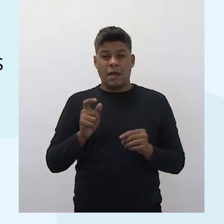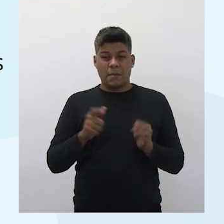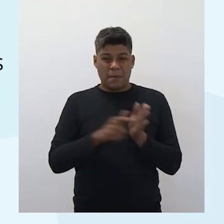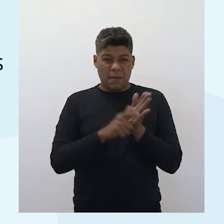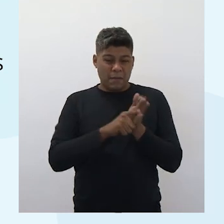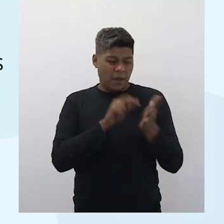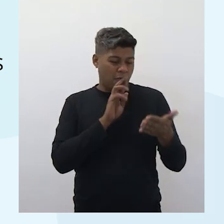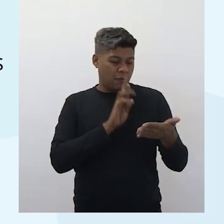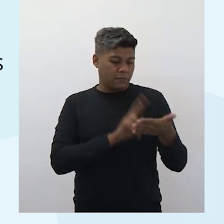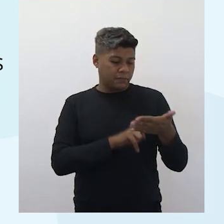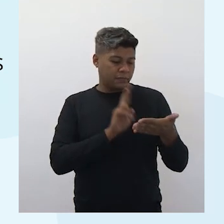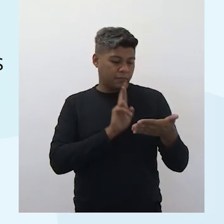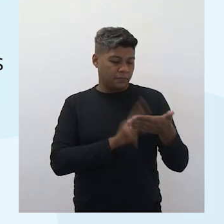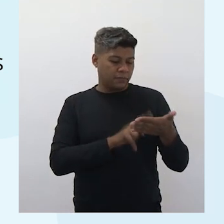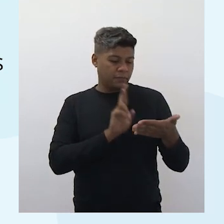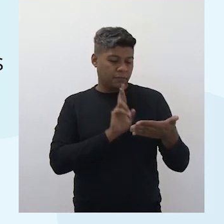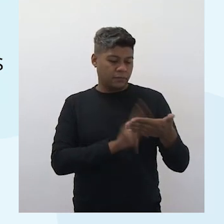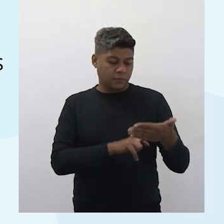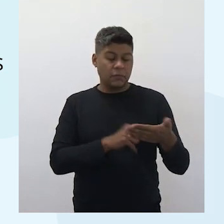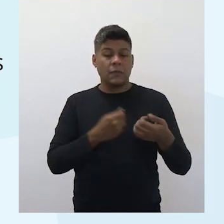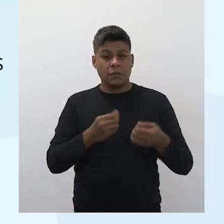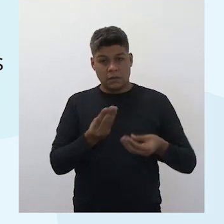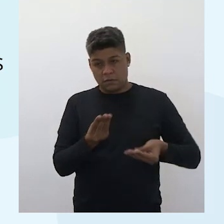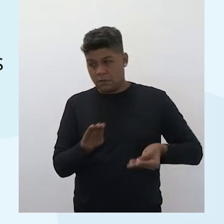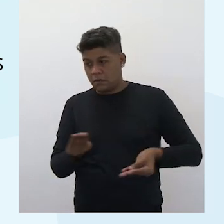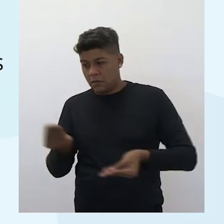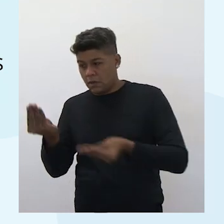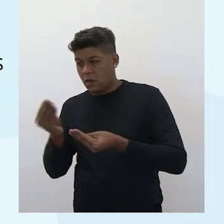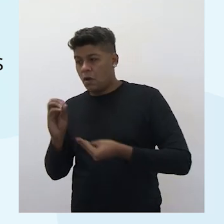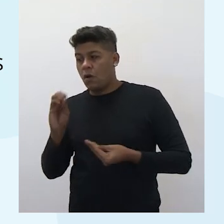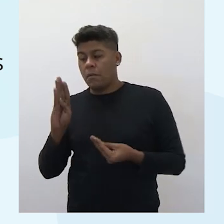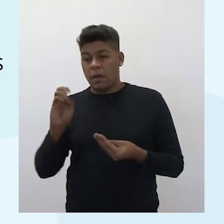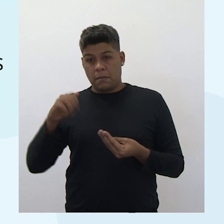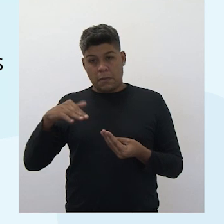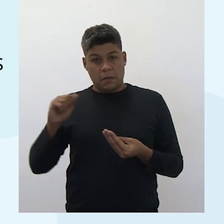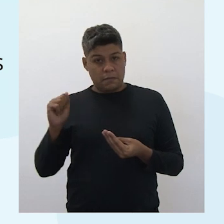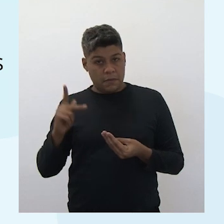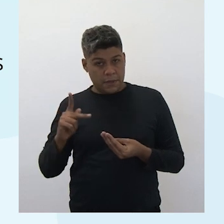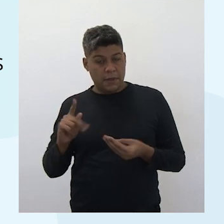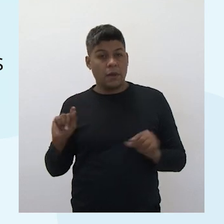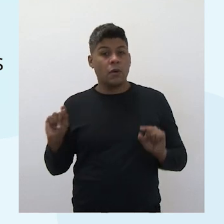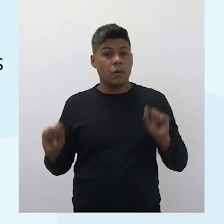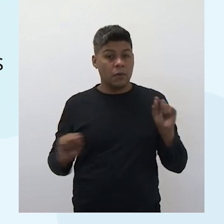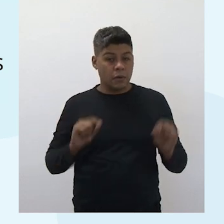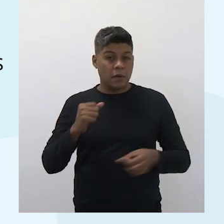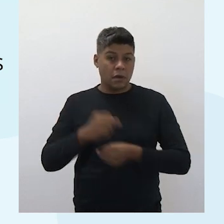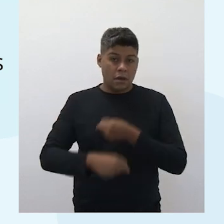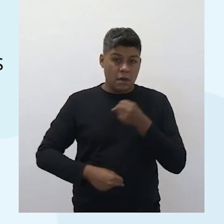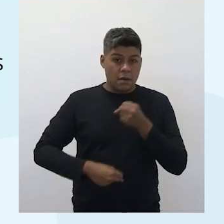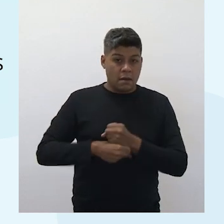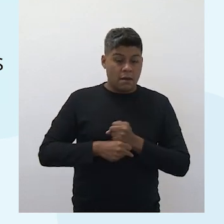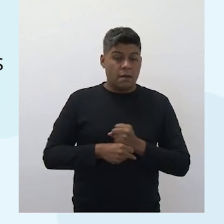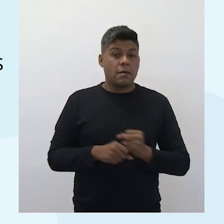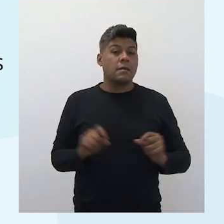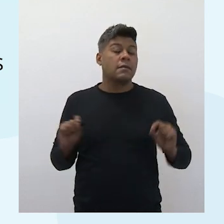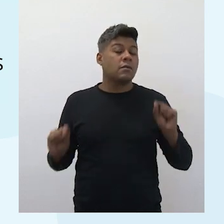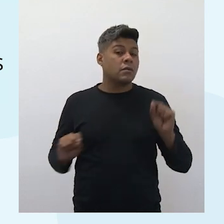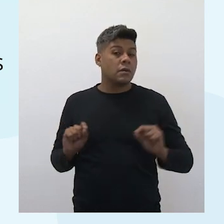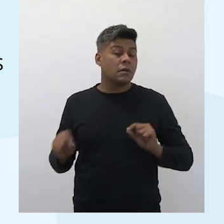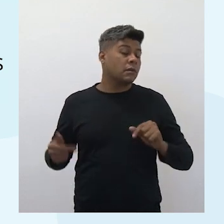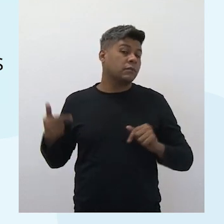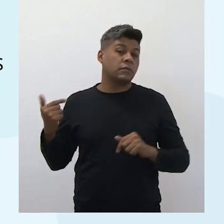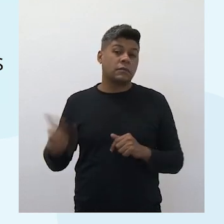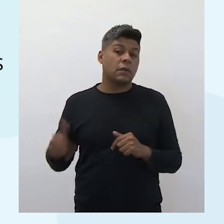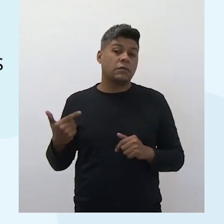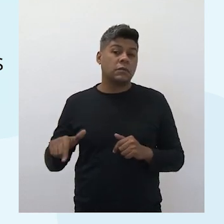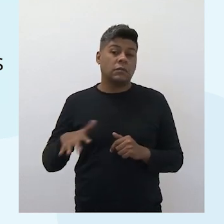cartões respostas dos alunos classificados devem ser enviados para o BMEP. Excepcionalmente, esse ano os cartões respostas não terão